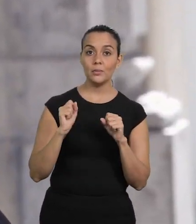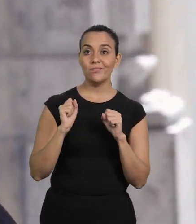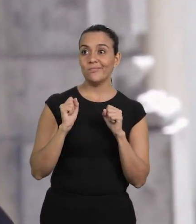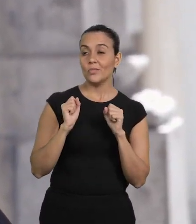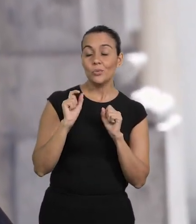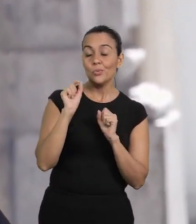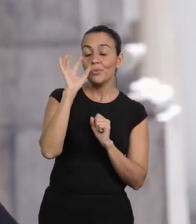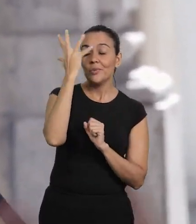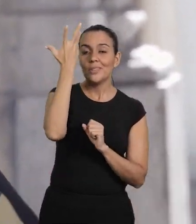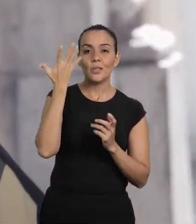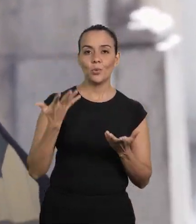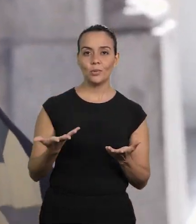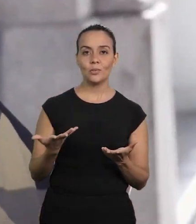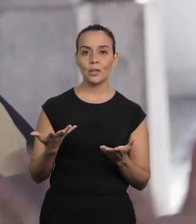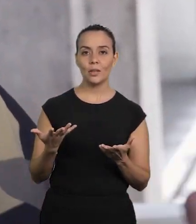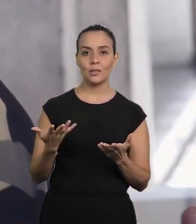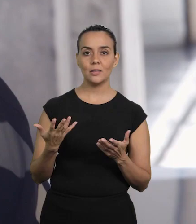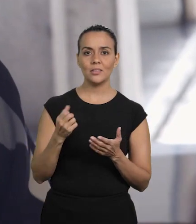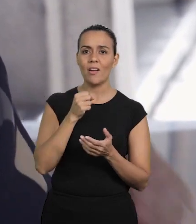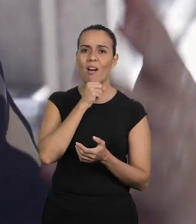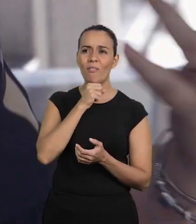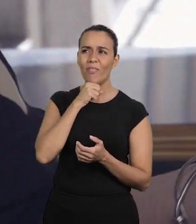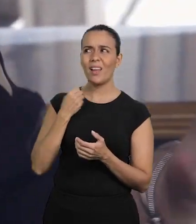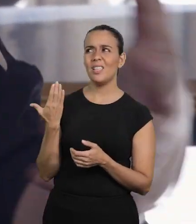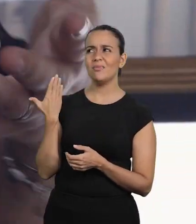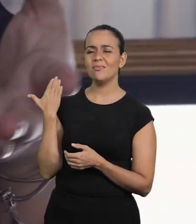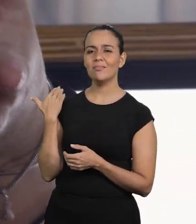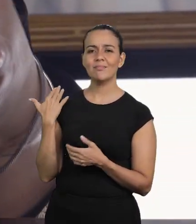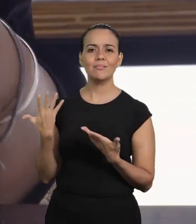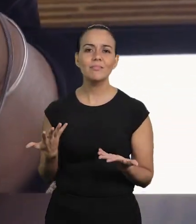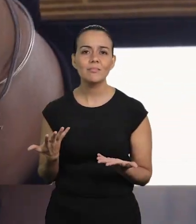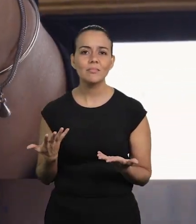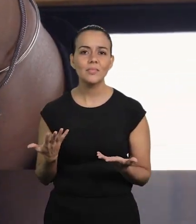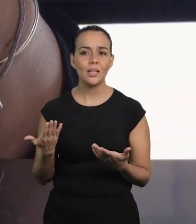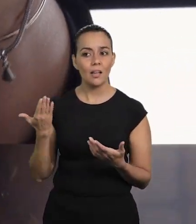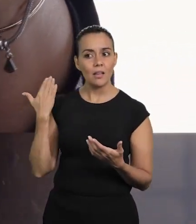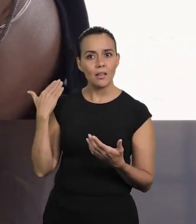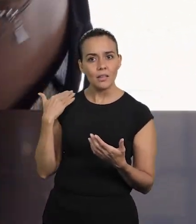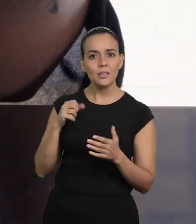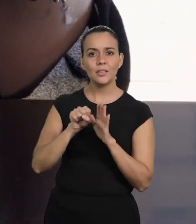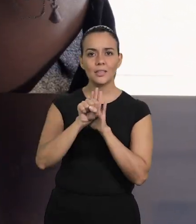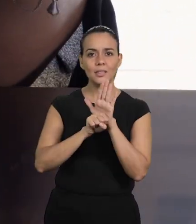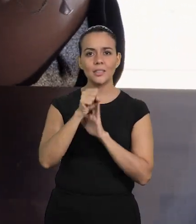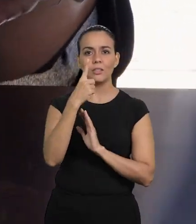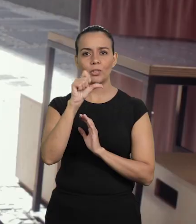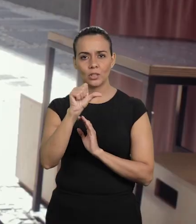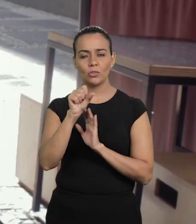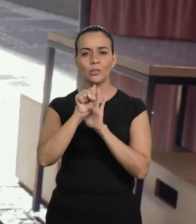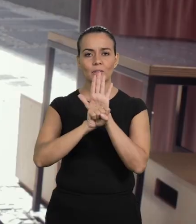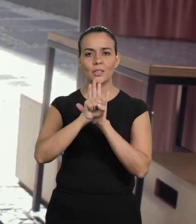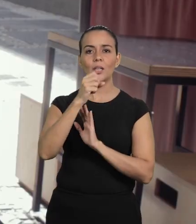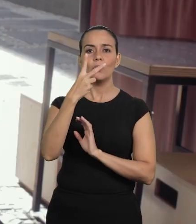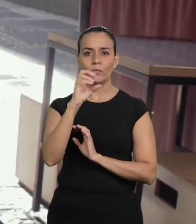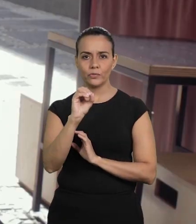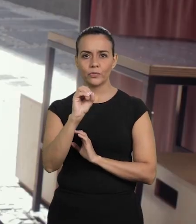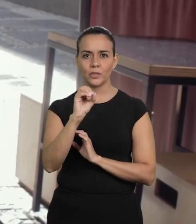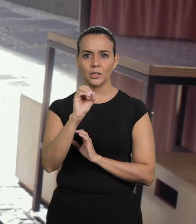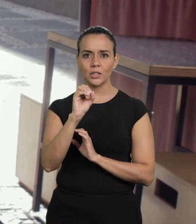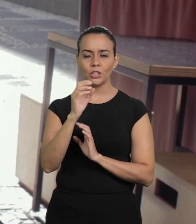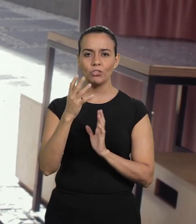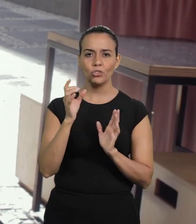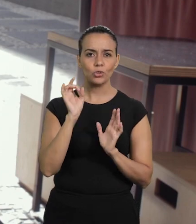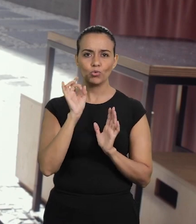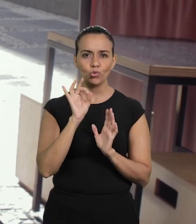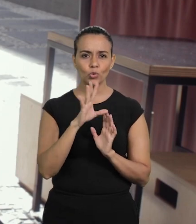gente vê é que as caixinhas que foram criadas no século XIX, no século XX, elas são poucas para a quantidade de possibilidades